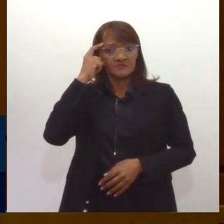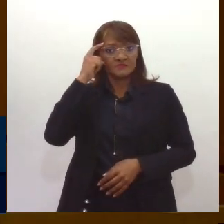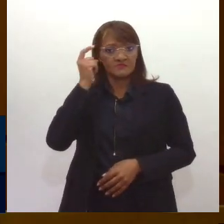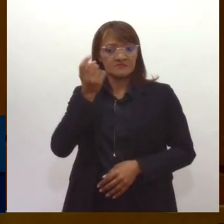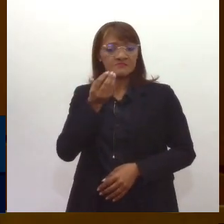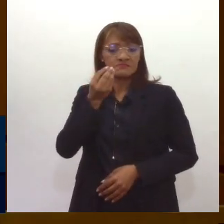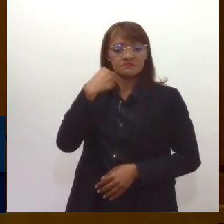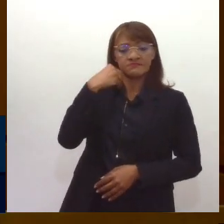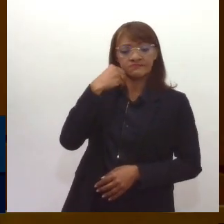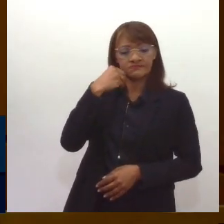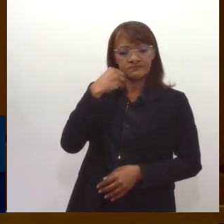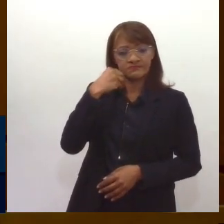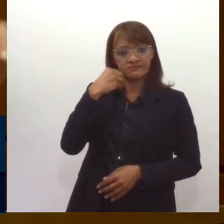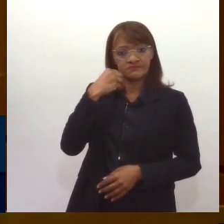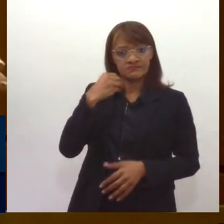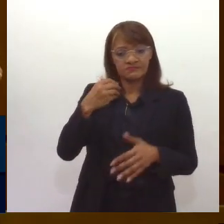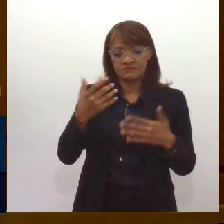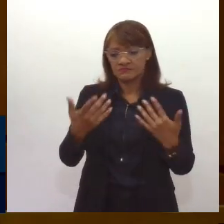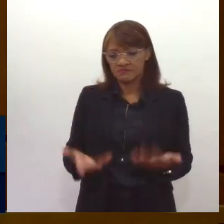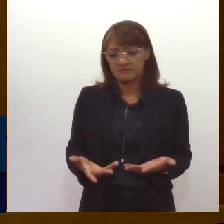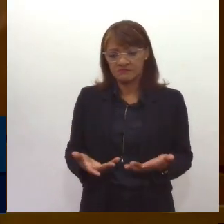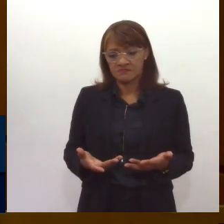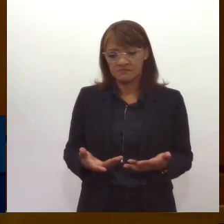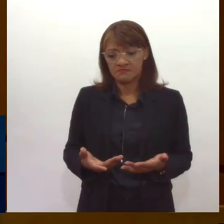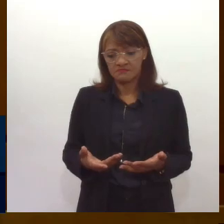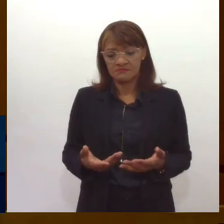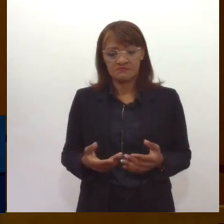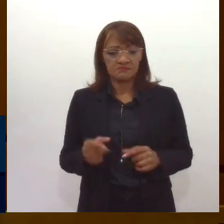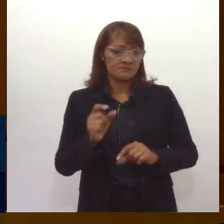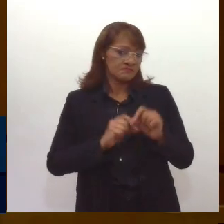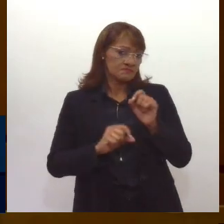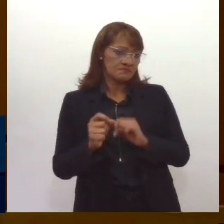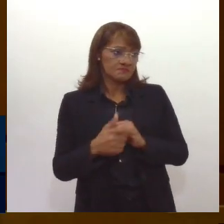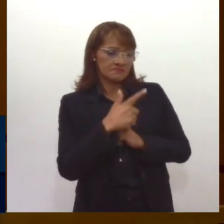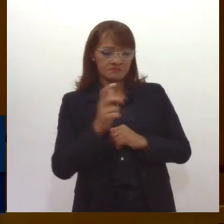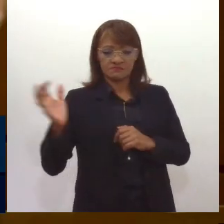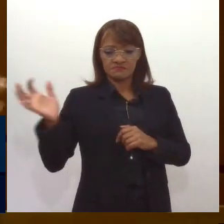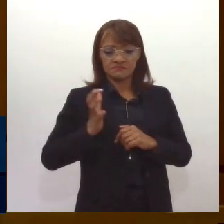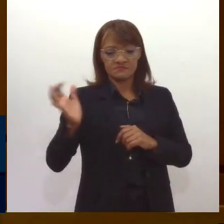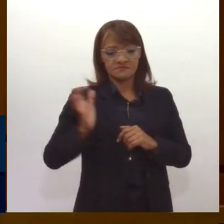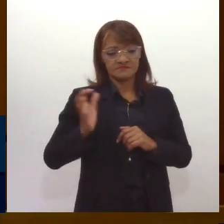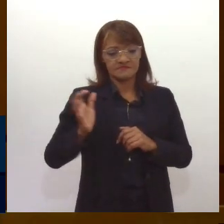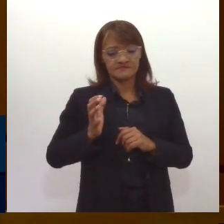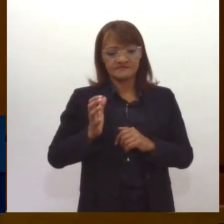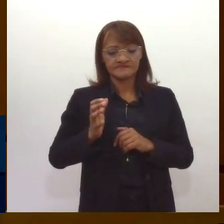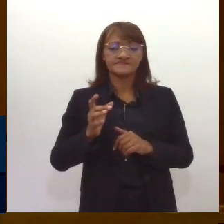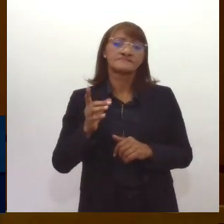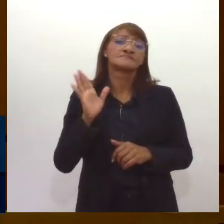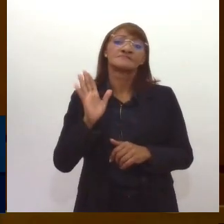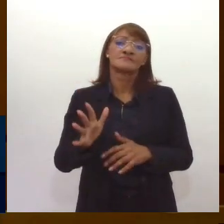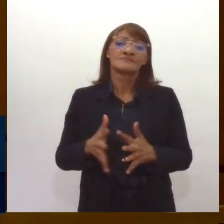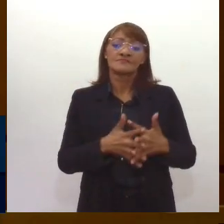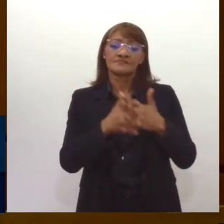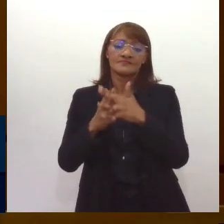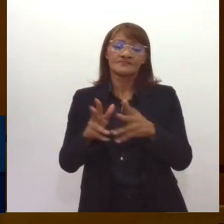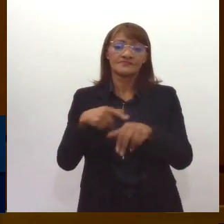dos maiores, das pessoas mais ricas dos Estados Unidos, um dos maiores empresários, que vai